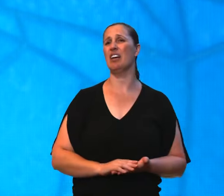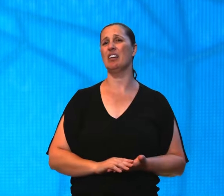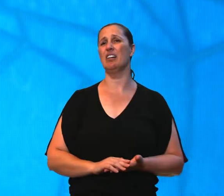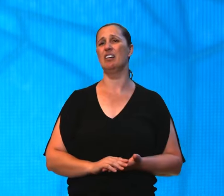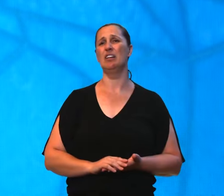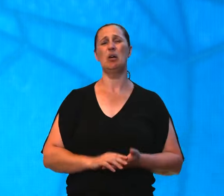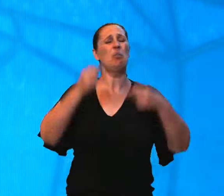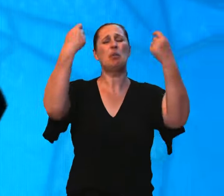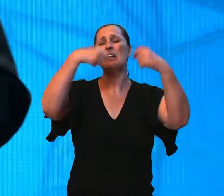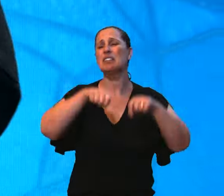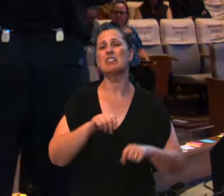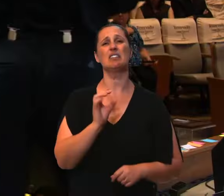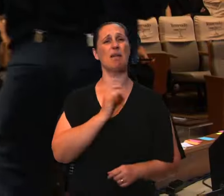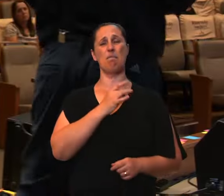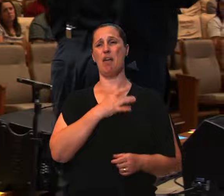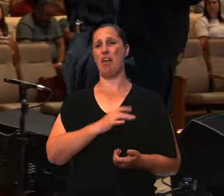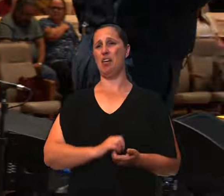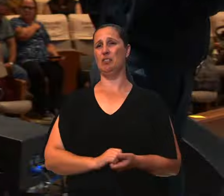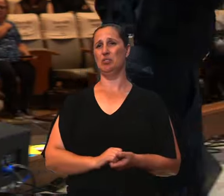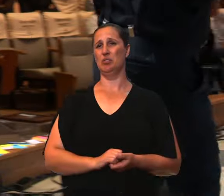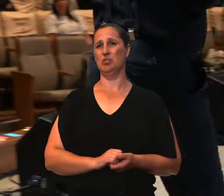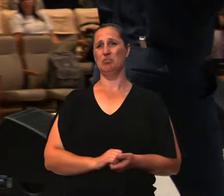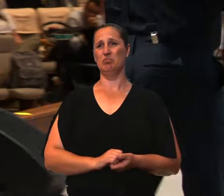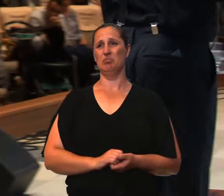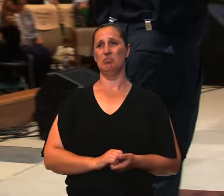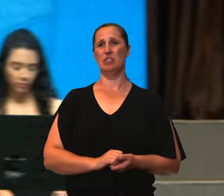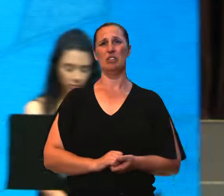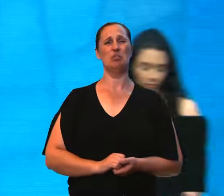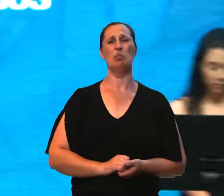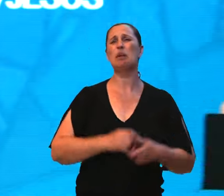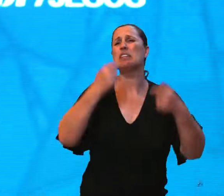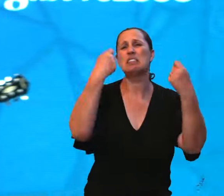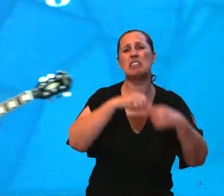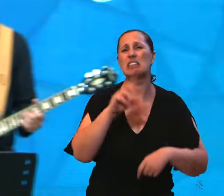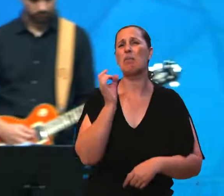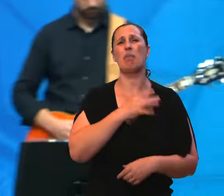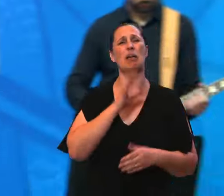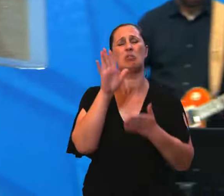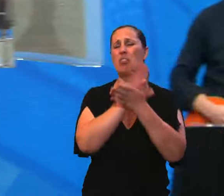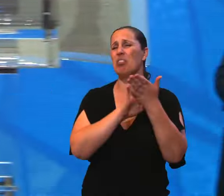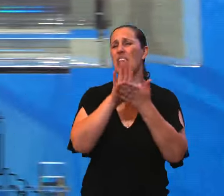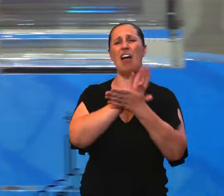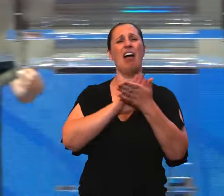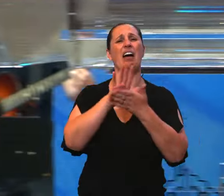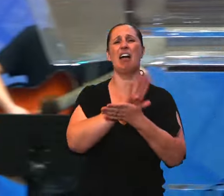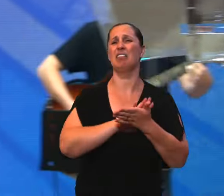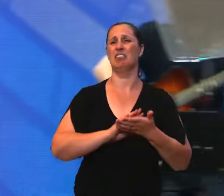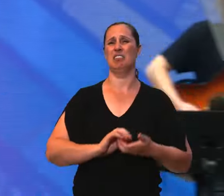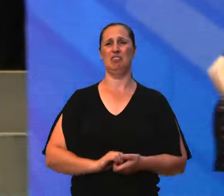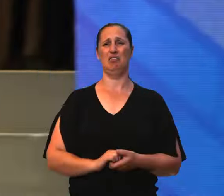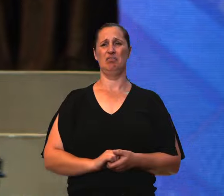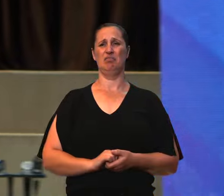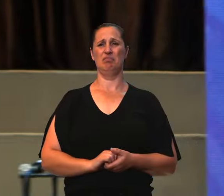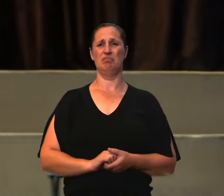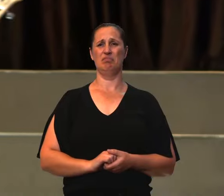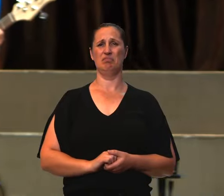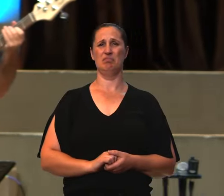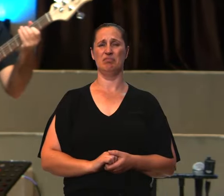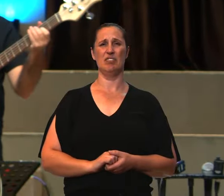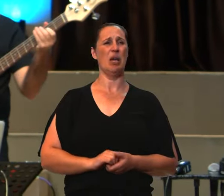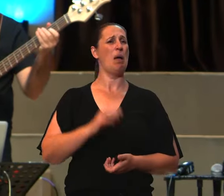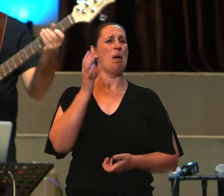coisa ruim não tenha medo mais de olho gordo olho magro olho Fitness olho Di não tenha